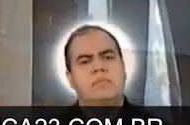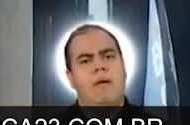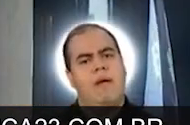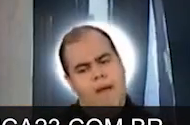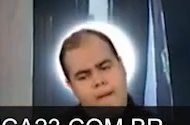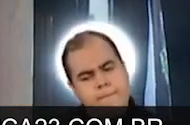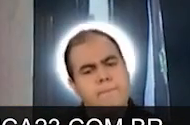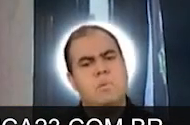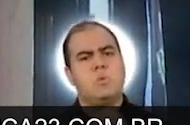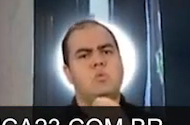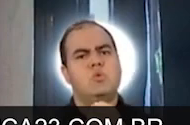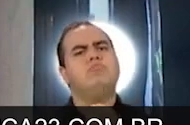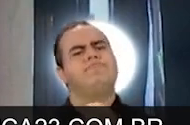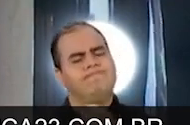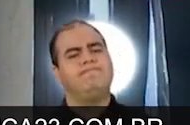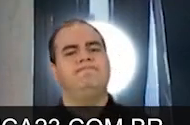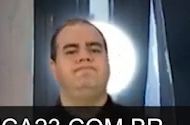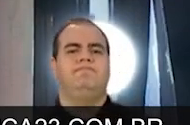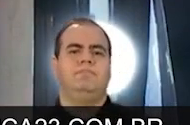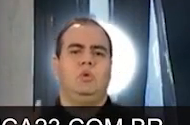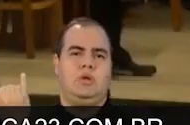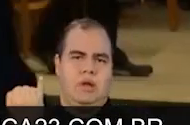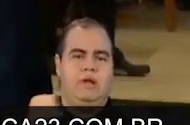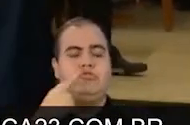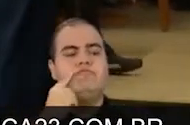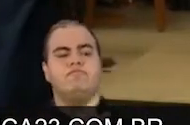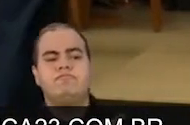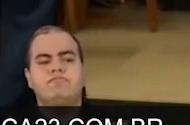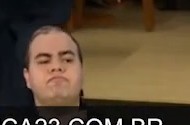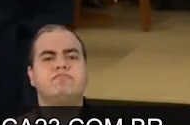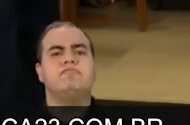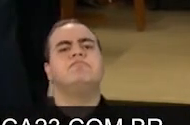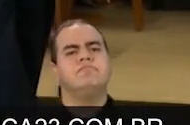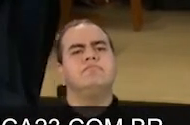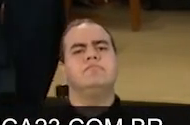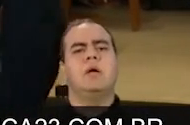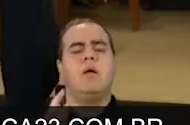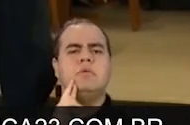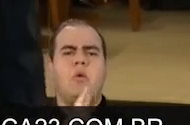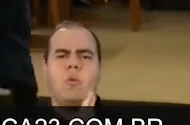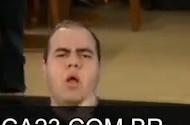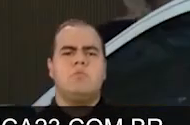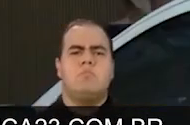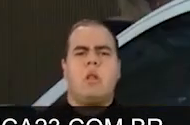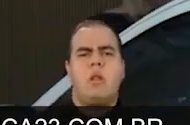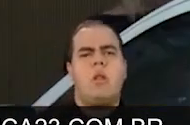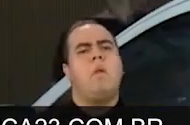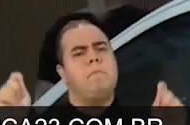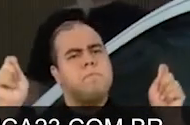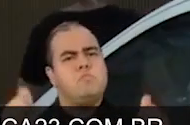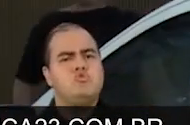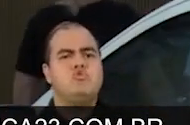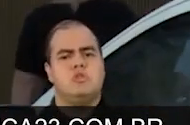apoio, acho que é importante. Eu acho que os estabelecimentos poderiam cada vez mais acabar adotando isso, né?